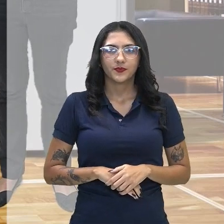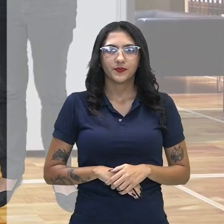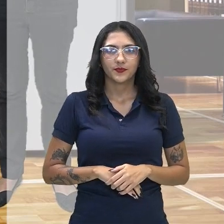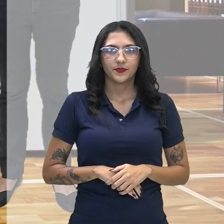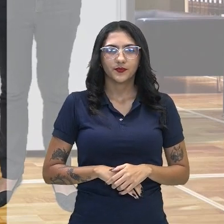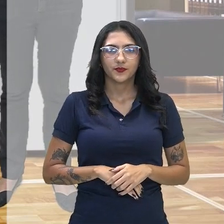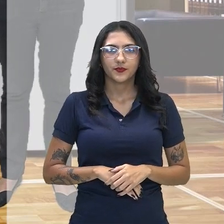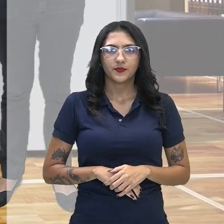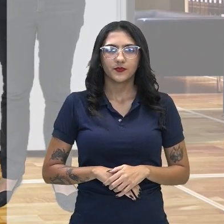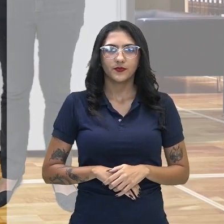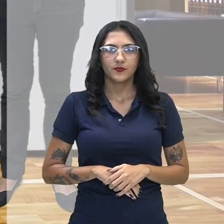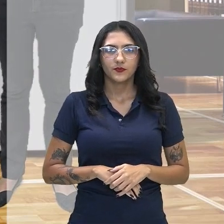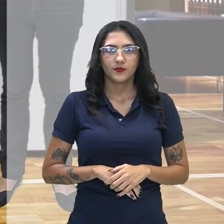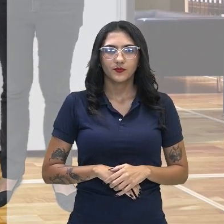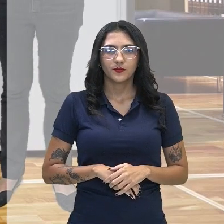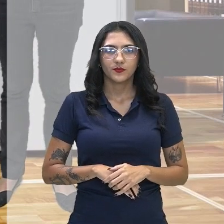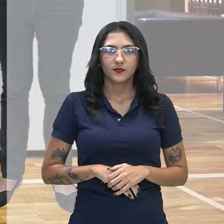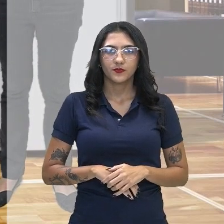estratégia?